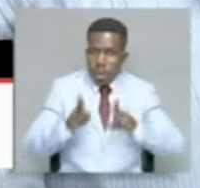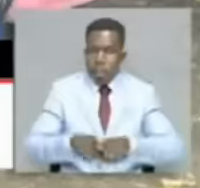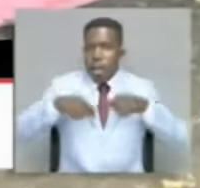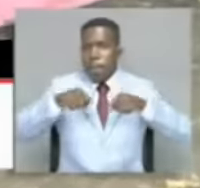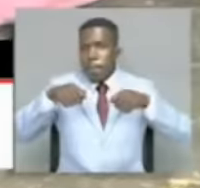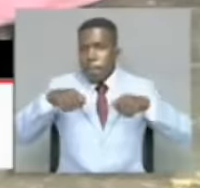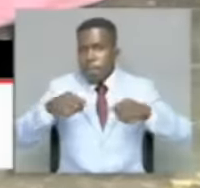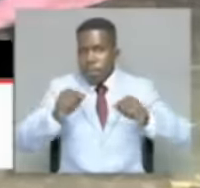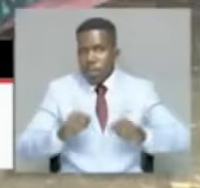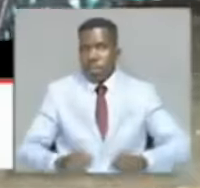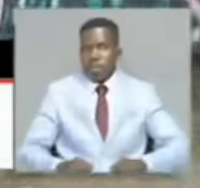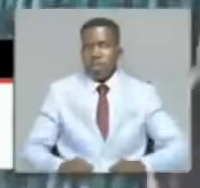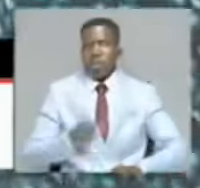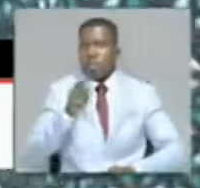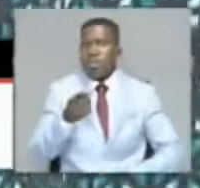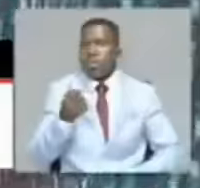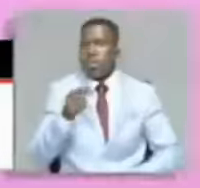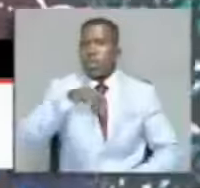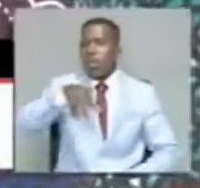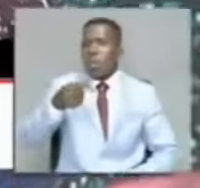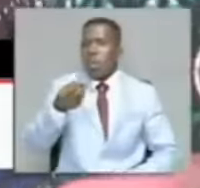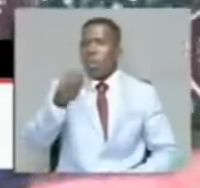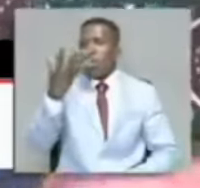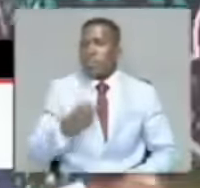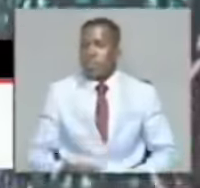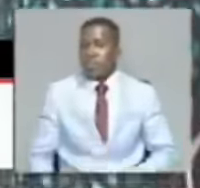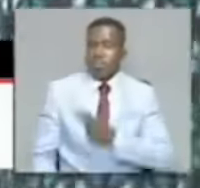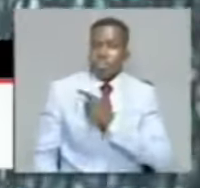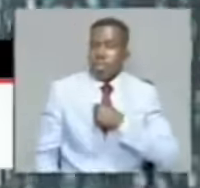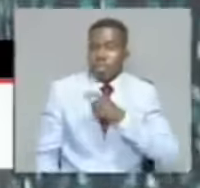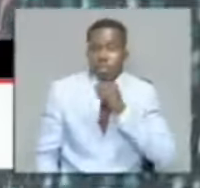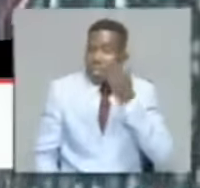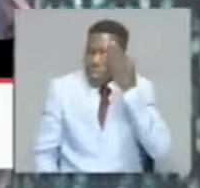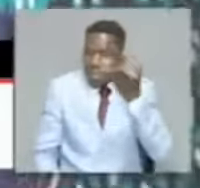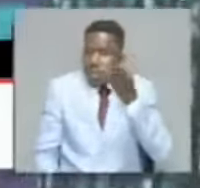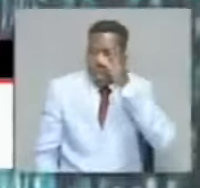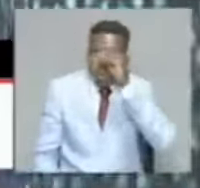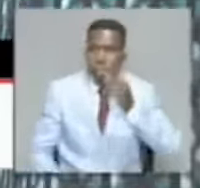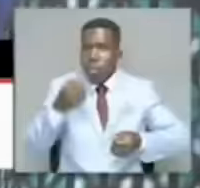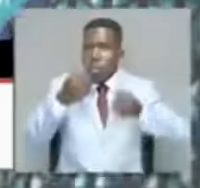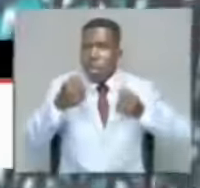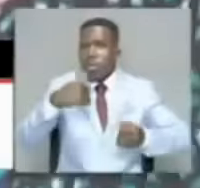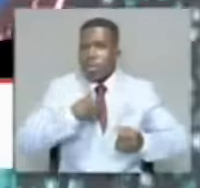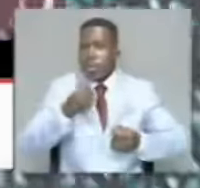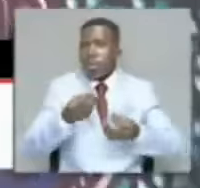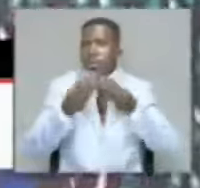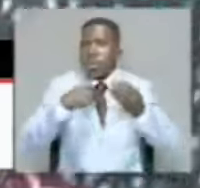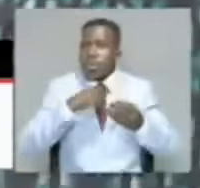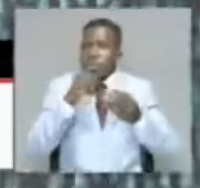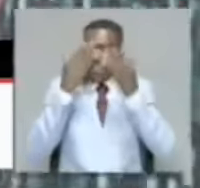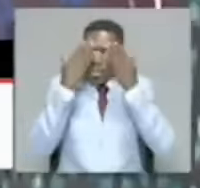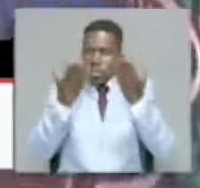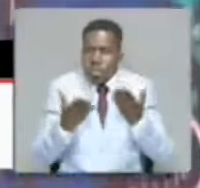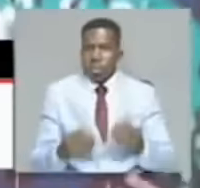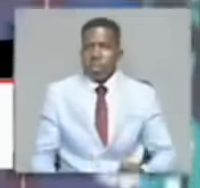motorizada. E quanto é que vocês queriam levar? Não tinha ramo do conhecimento quanto é que ele estava a levar. Mas o Ivan disse quanto é que ele